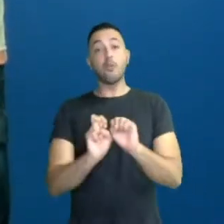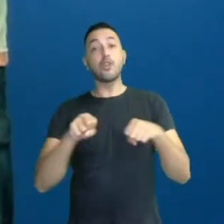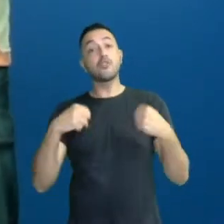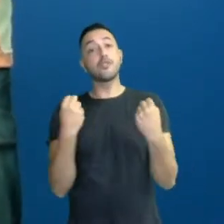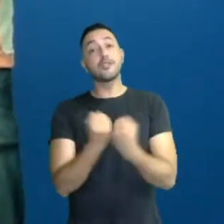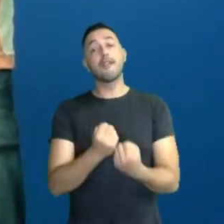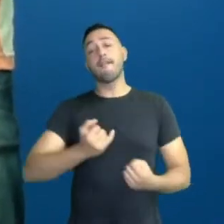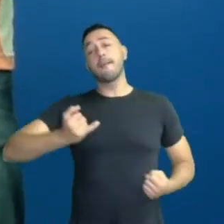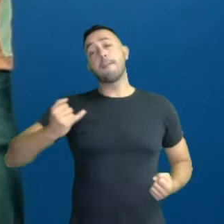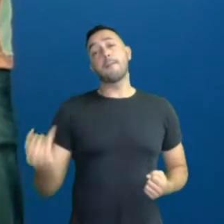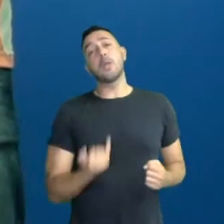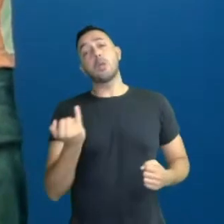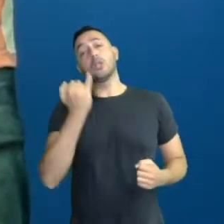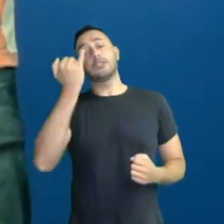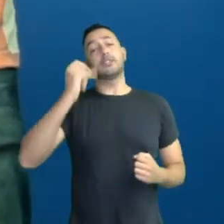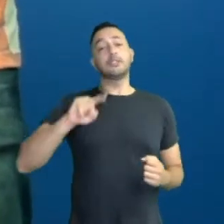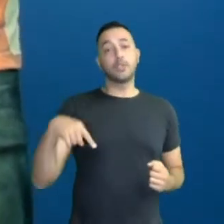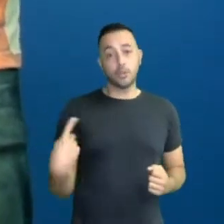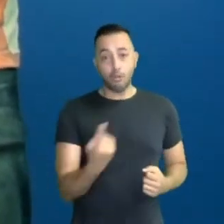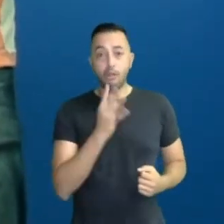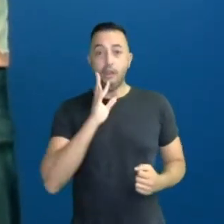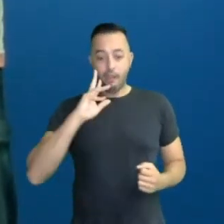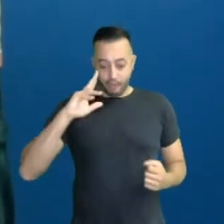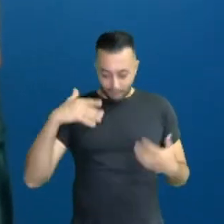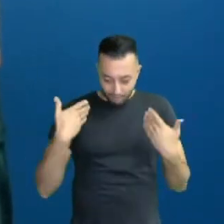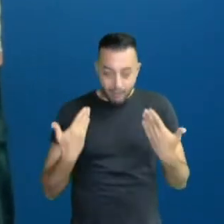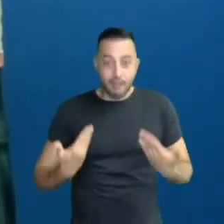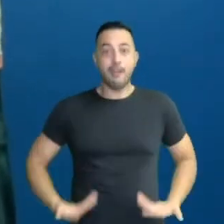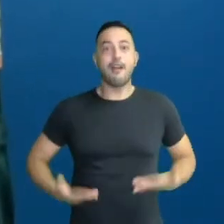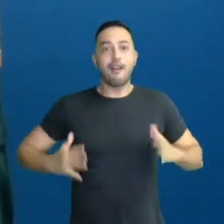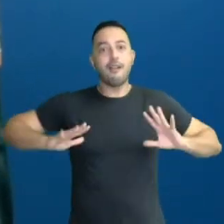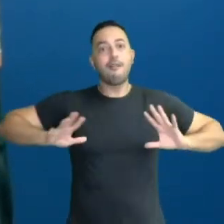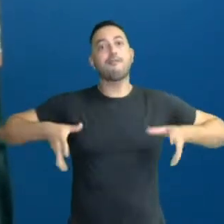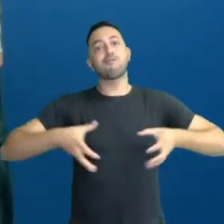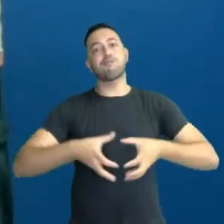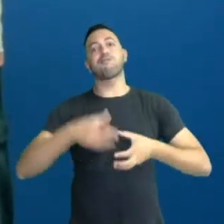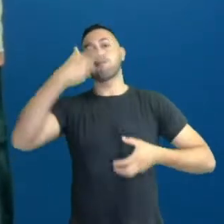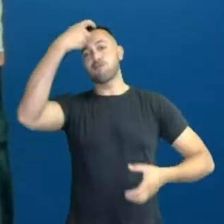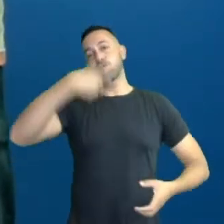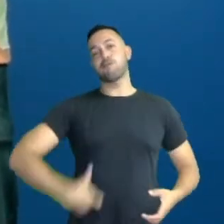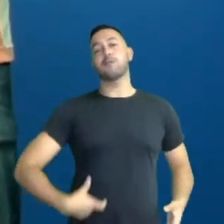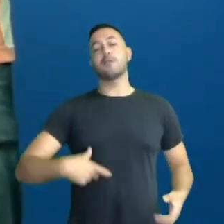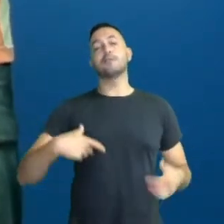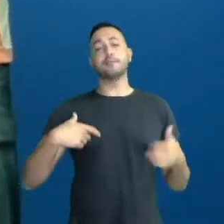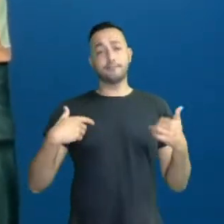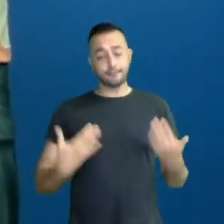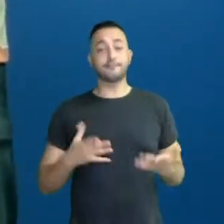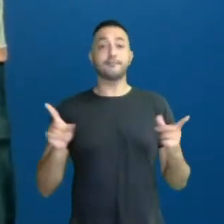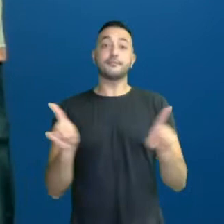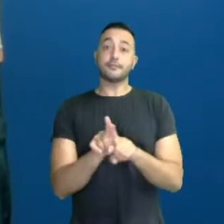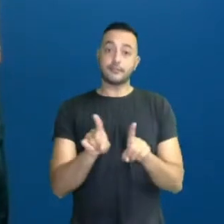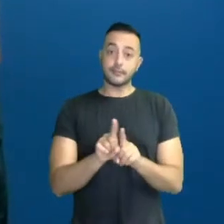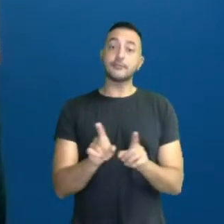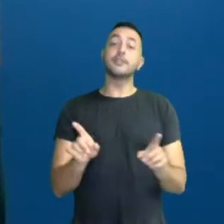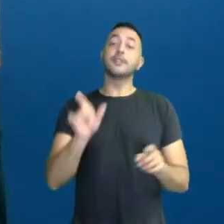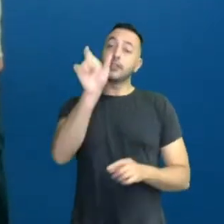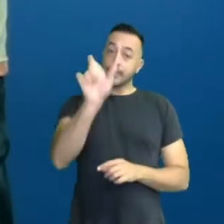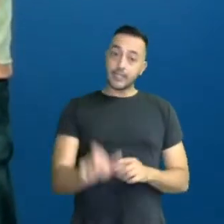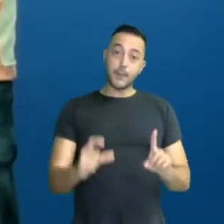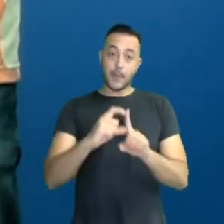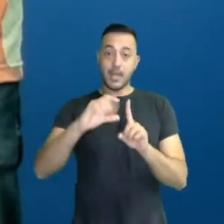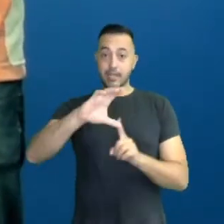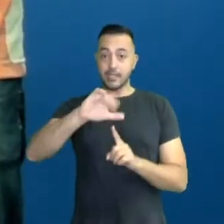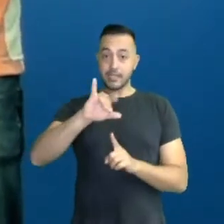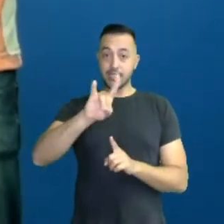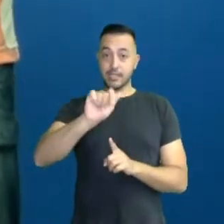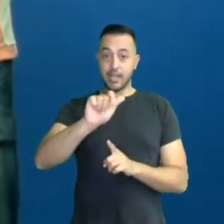é importantíssima para que nós nos conheçamos enquanto cidadãos. Até mesmo o termo cidadão é um termo